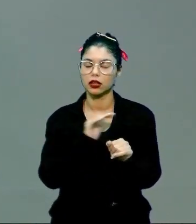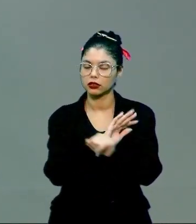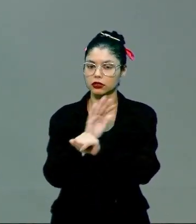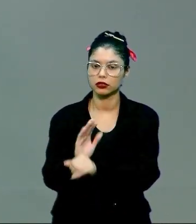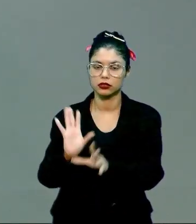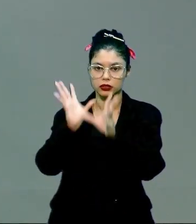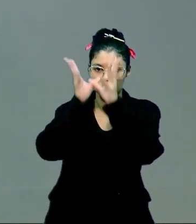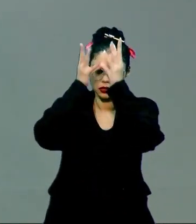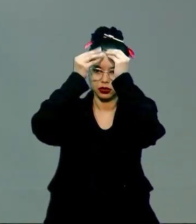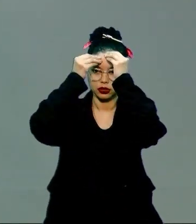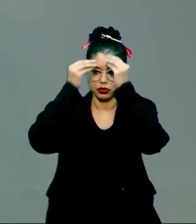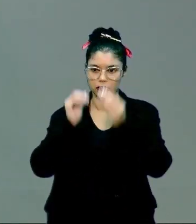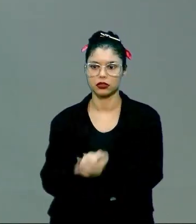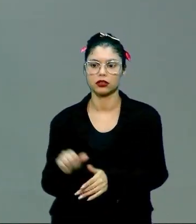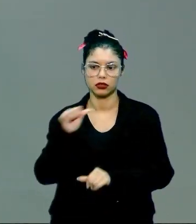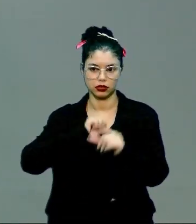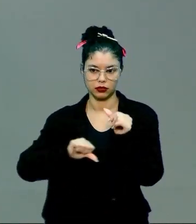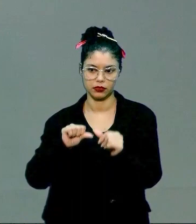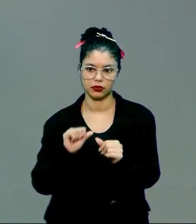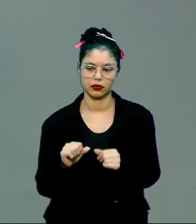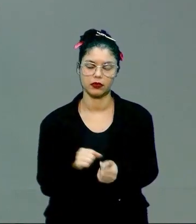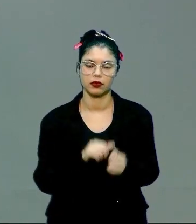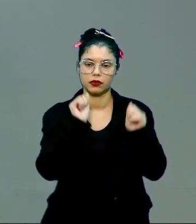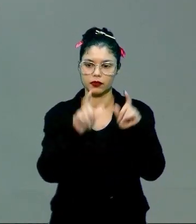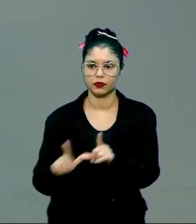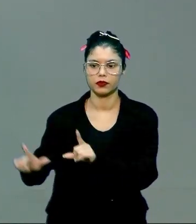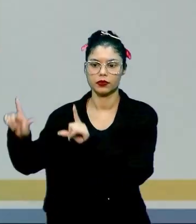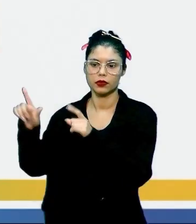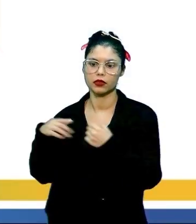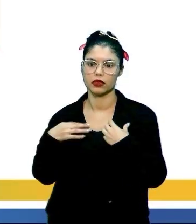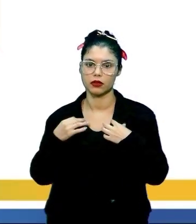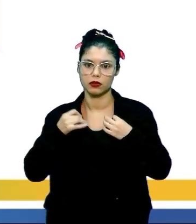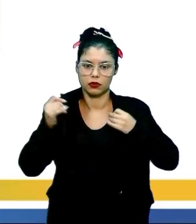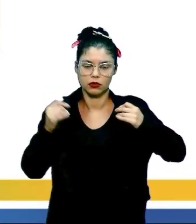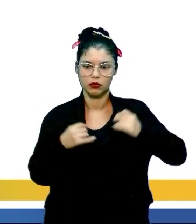ajudar a fixar essas transformações. Acompanha comigo aí na tela.